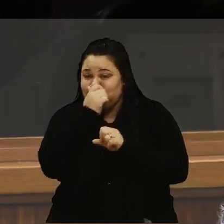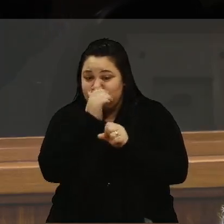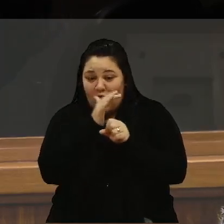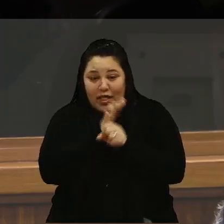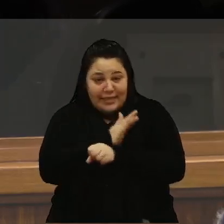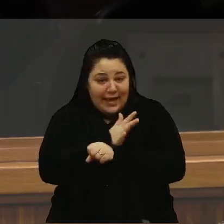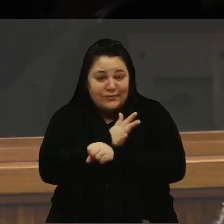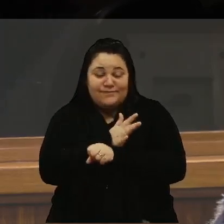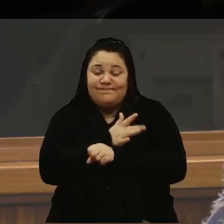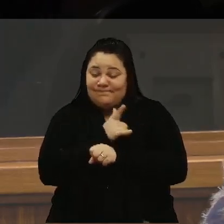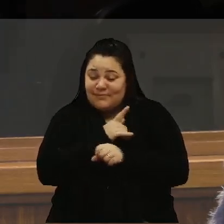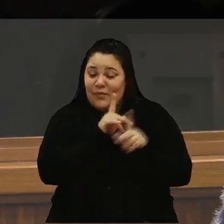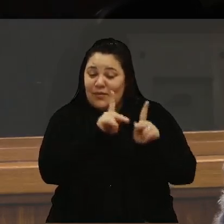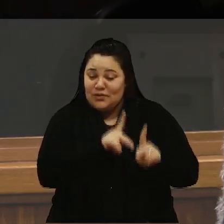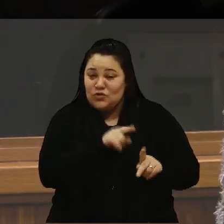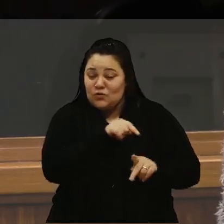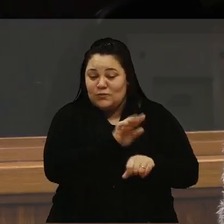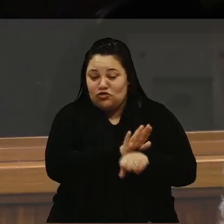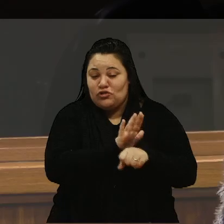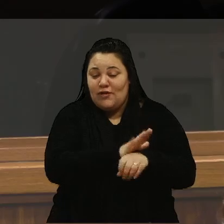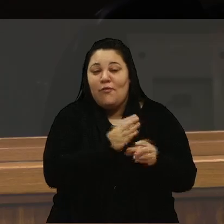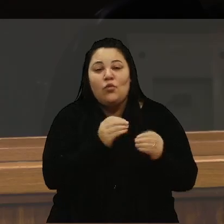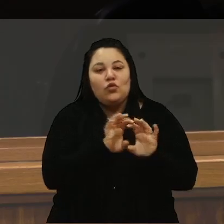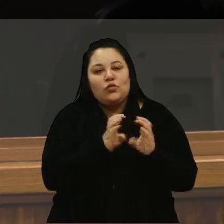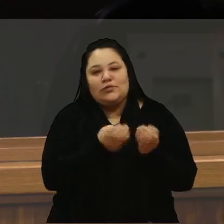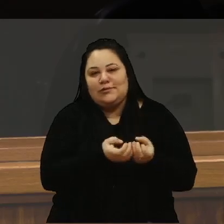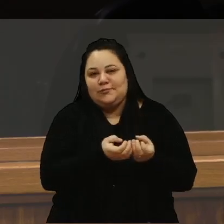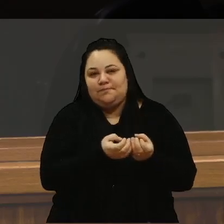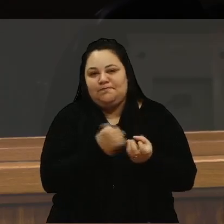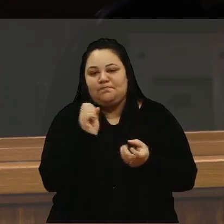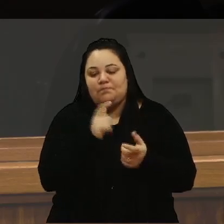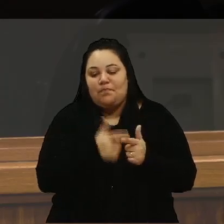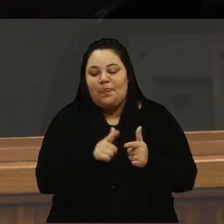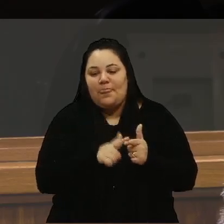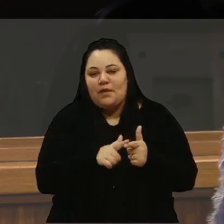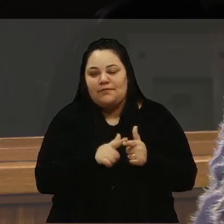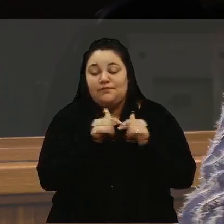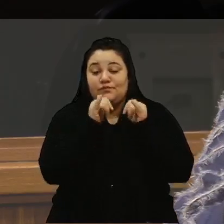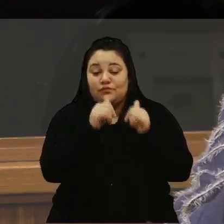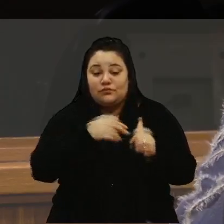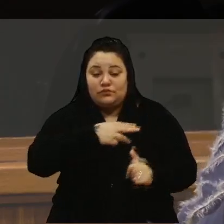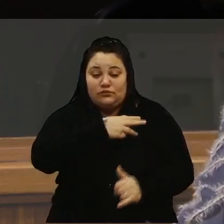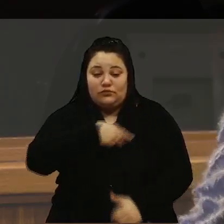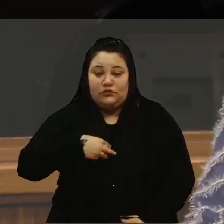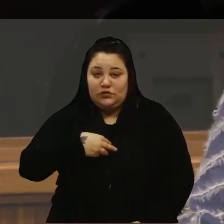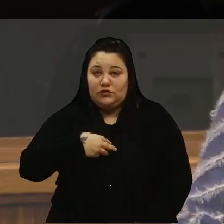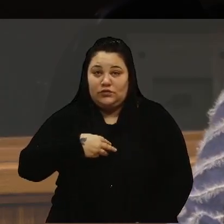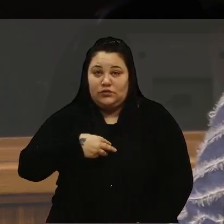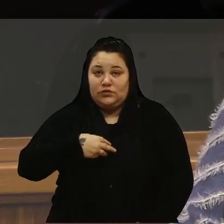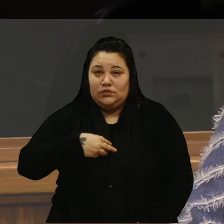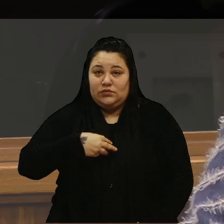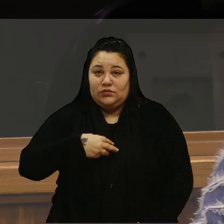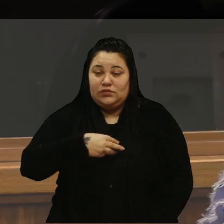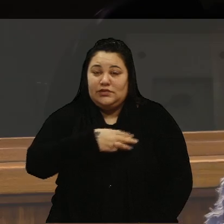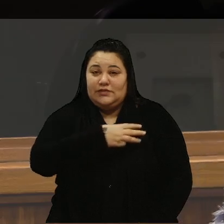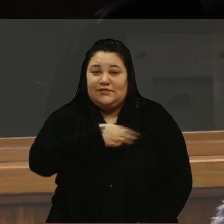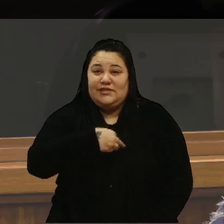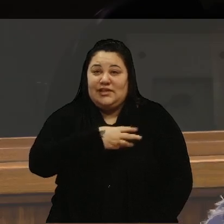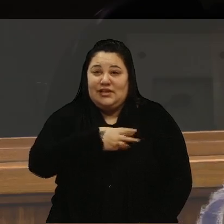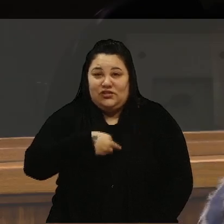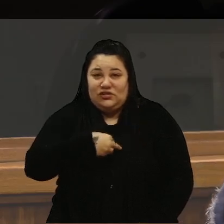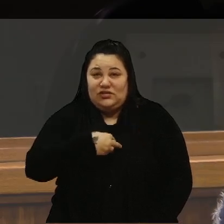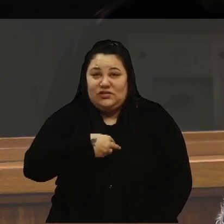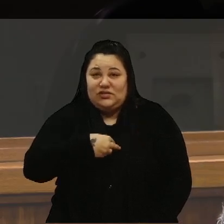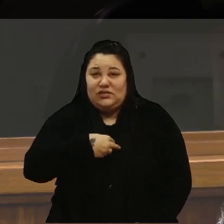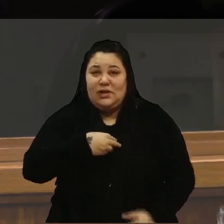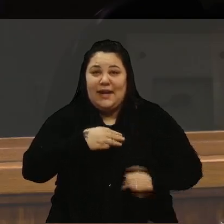a comunidade. E qual é o problema? O ônibus da Visate ou do São